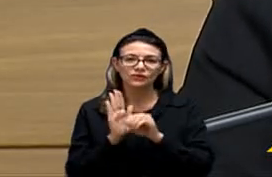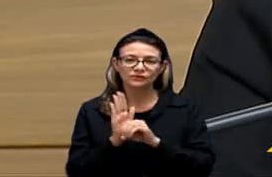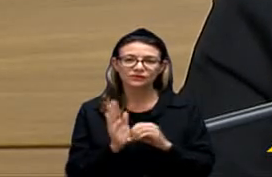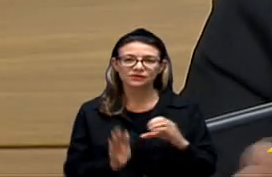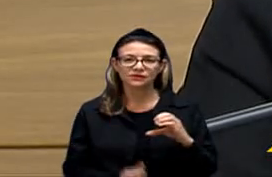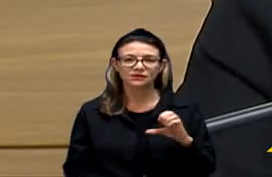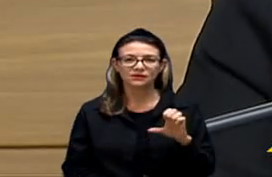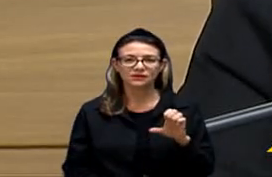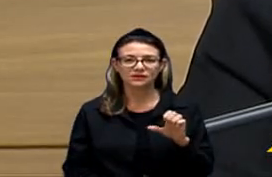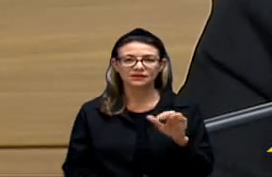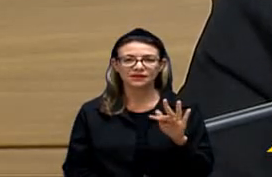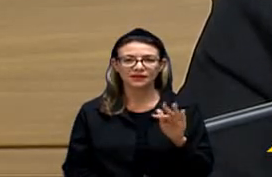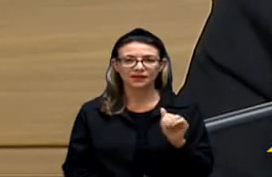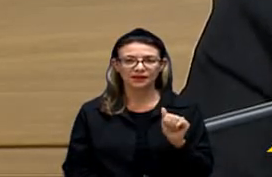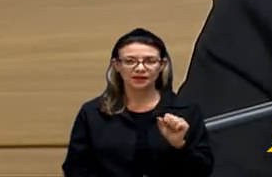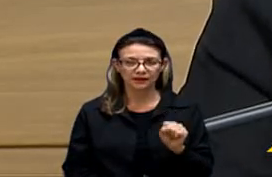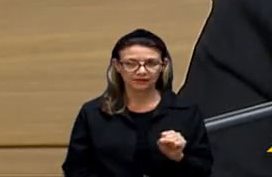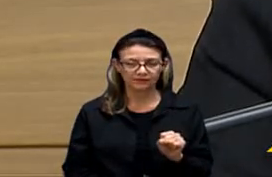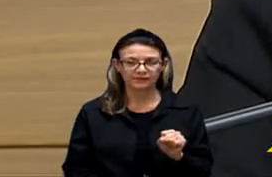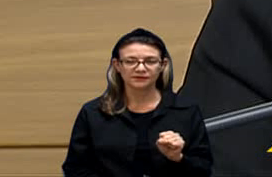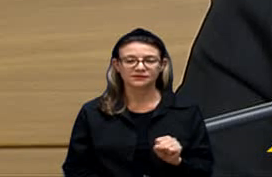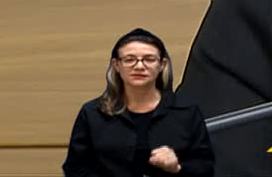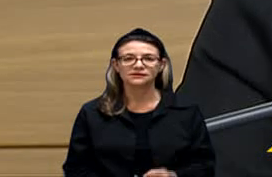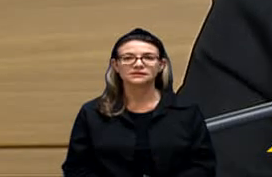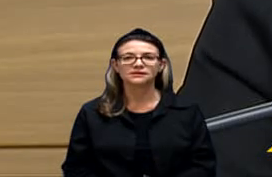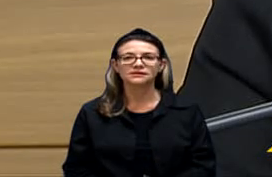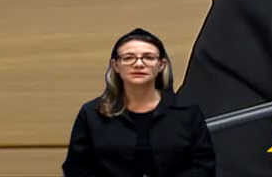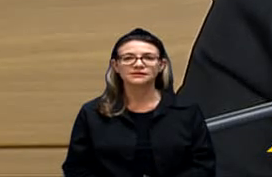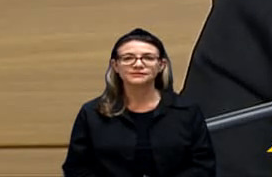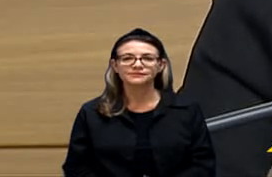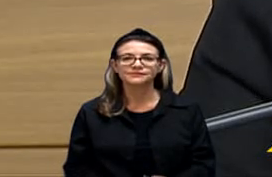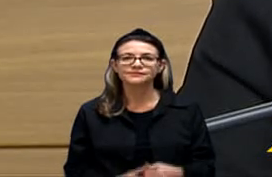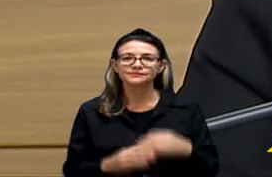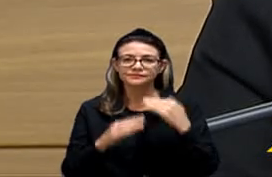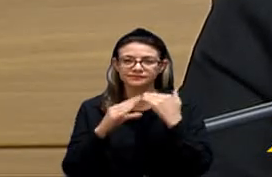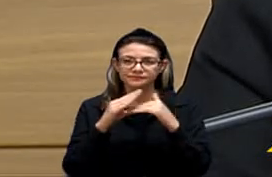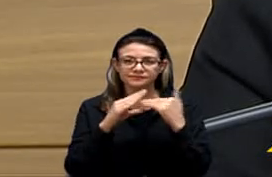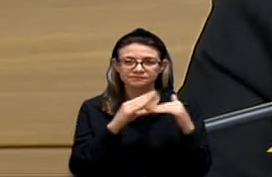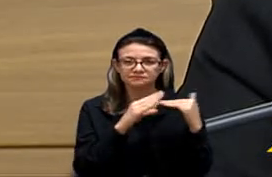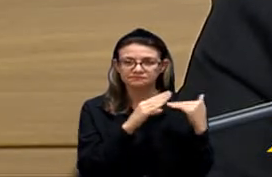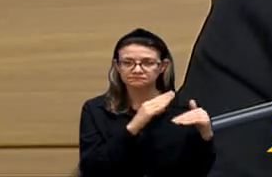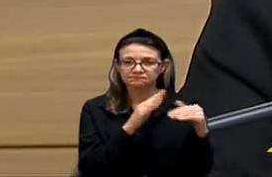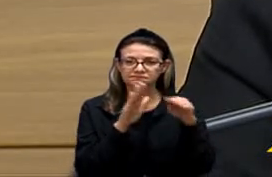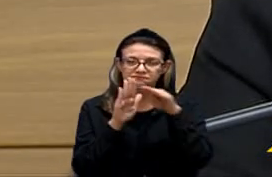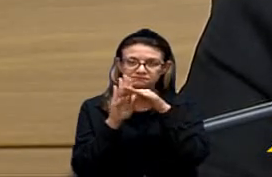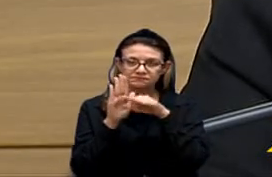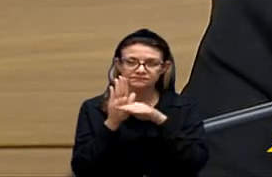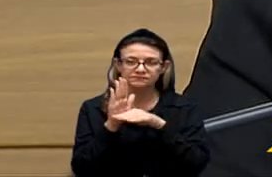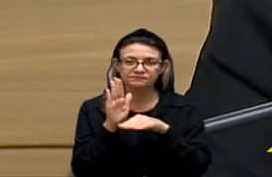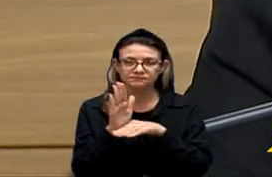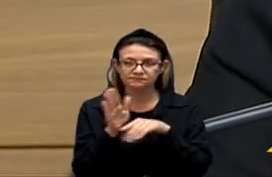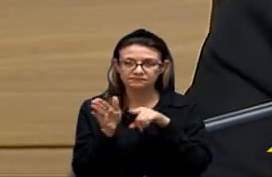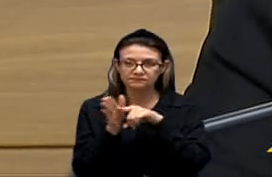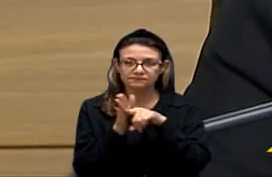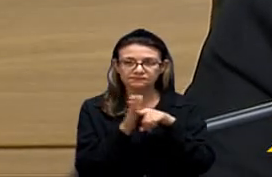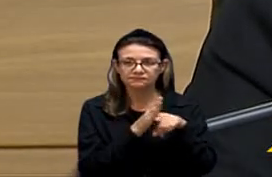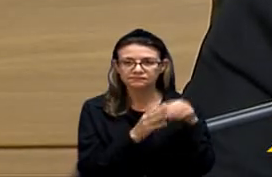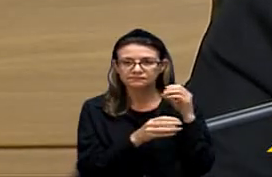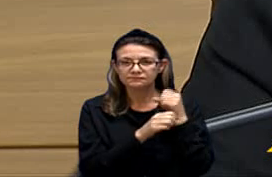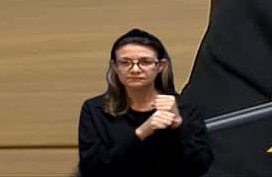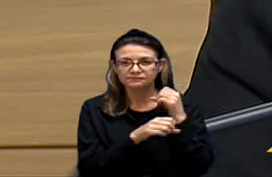291 292 2024 encaminha os balancetes analítico da receita da despesa